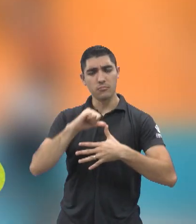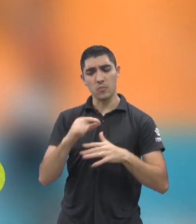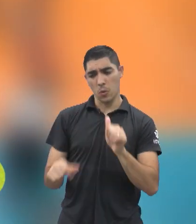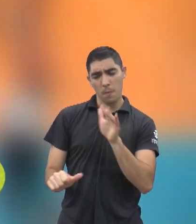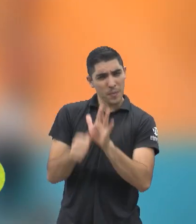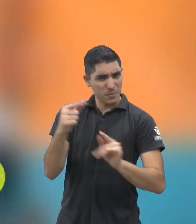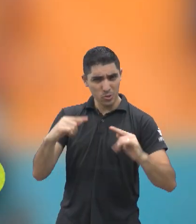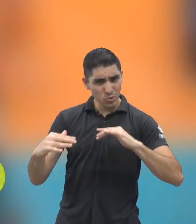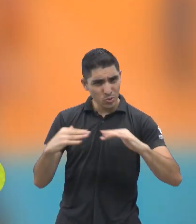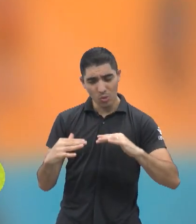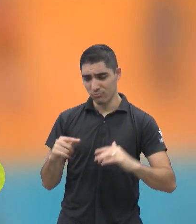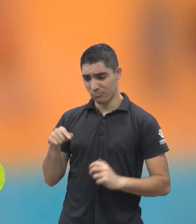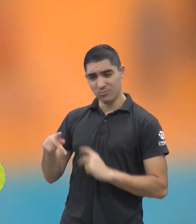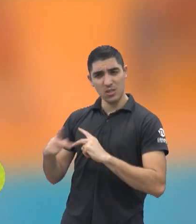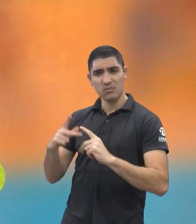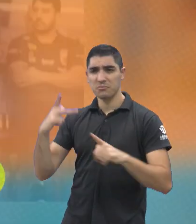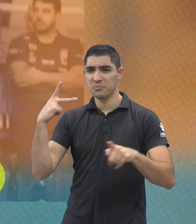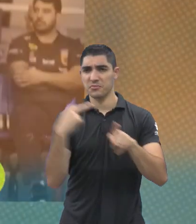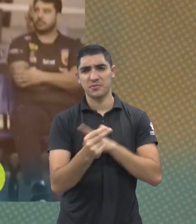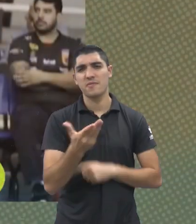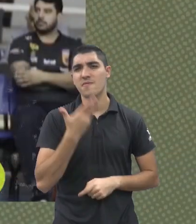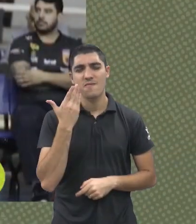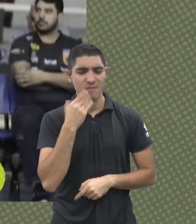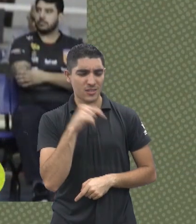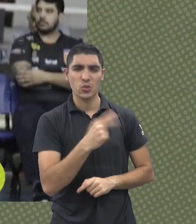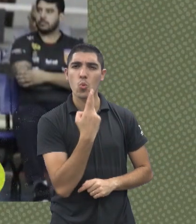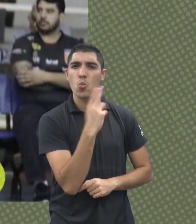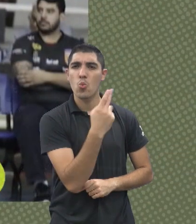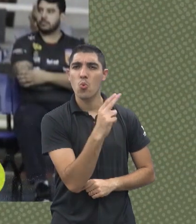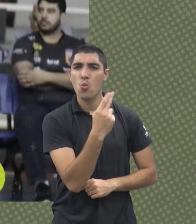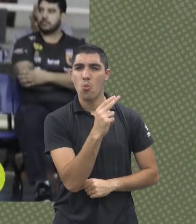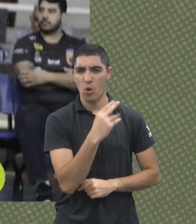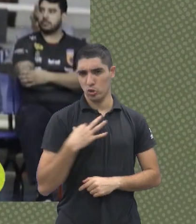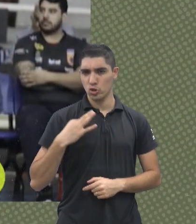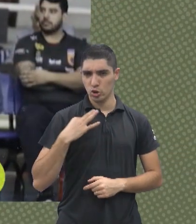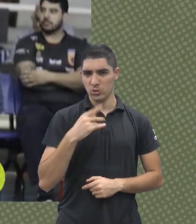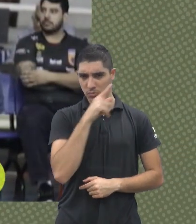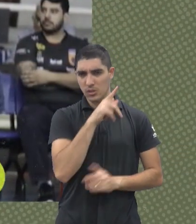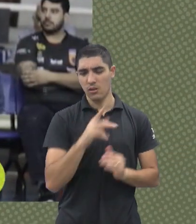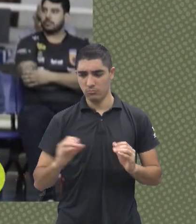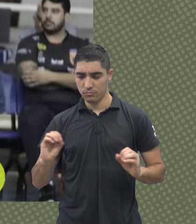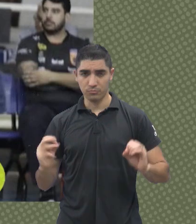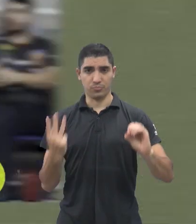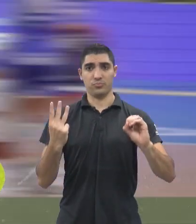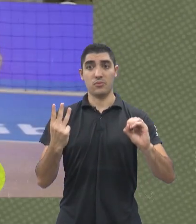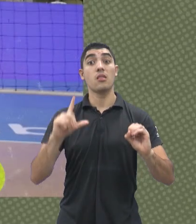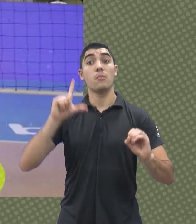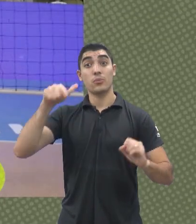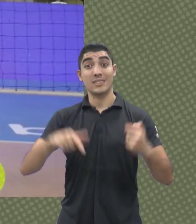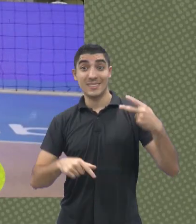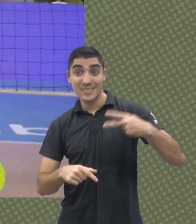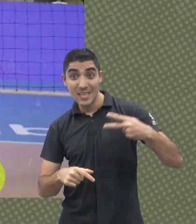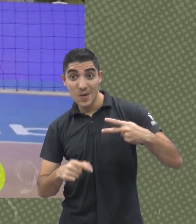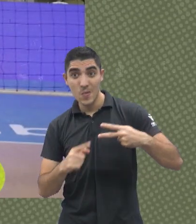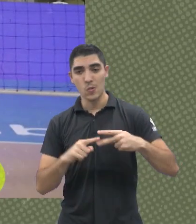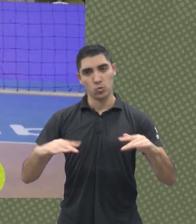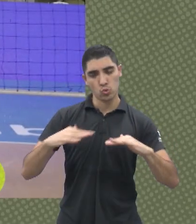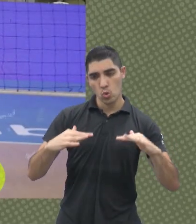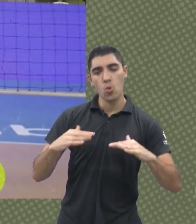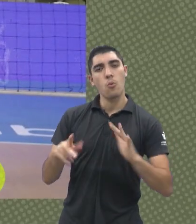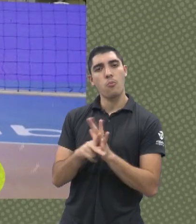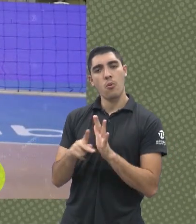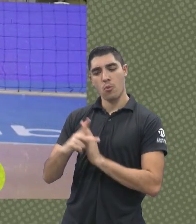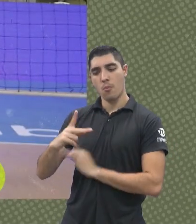o CDV do Uruguai por 3-0. E na segunda partida, um novo 3-0, desta vez contra o Policial Vôlei